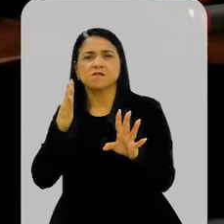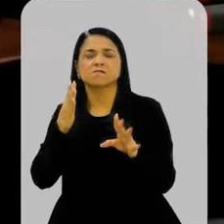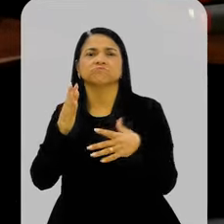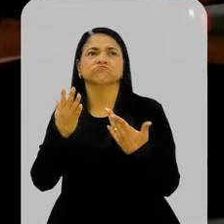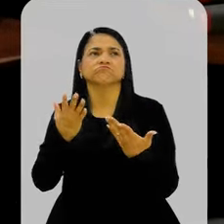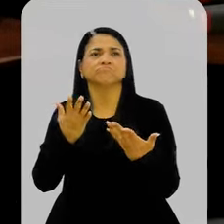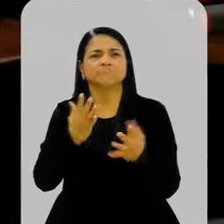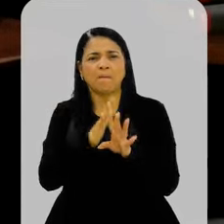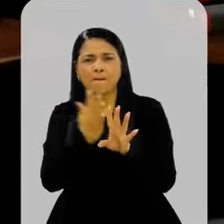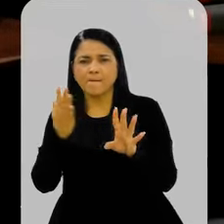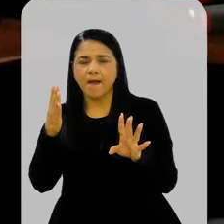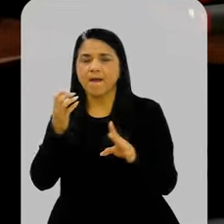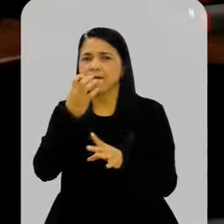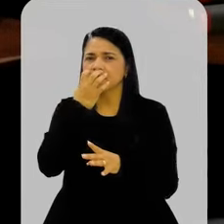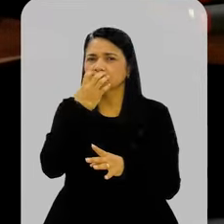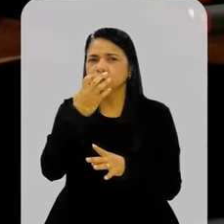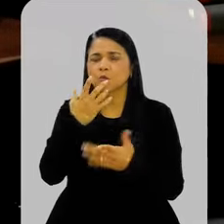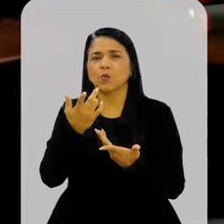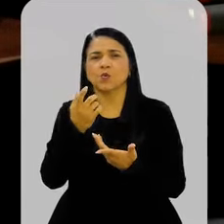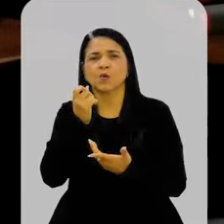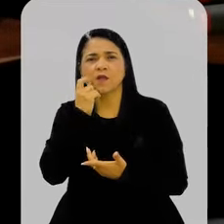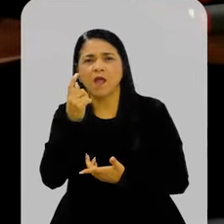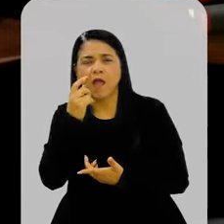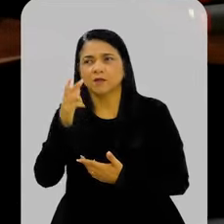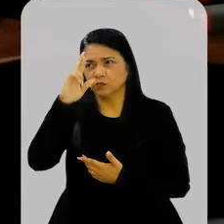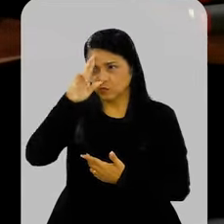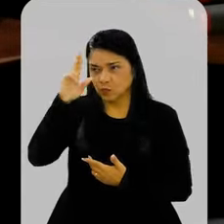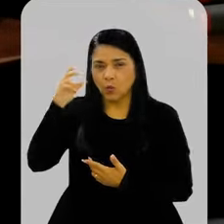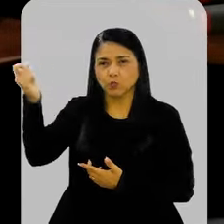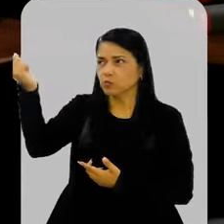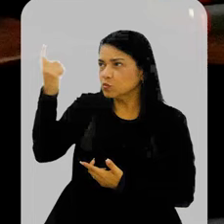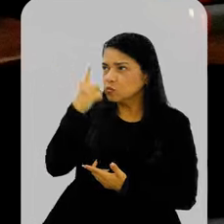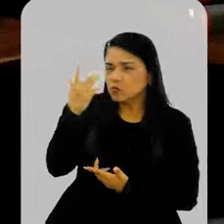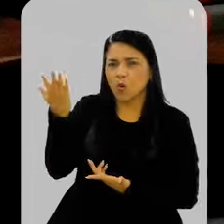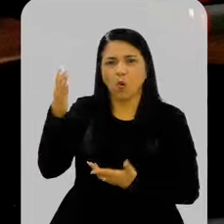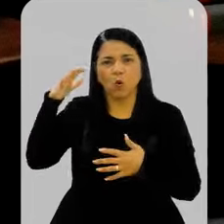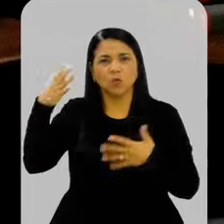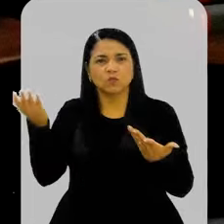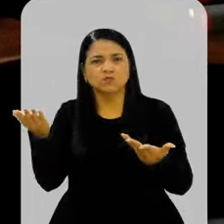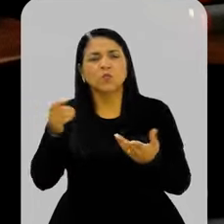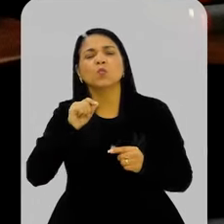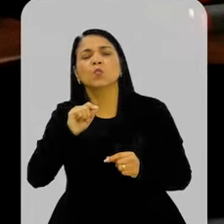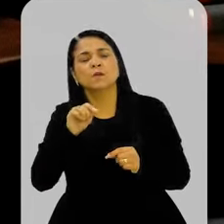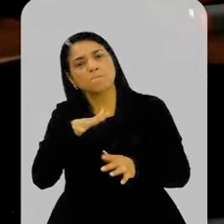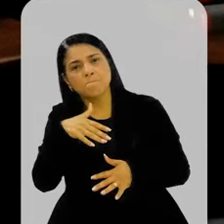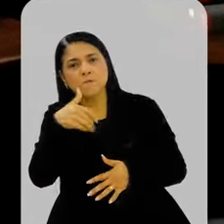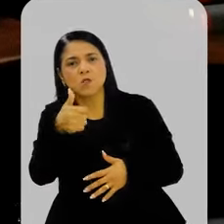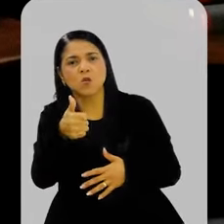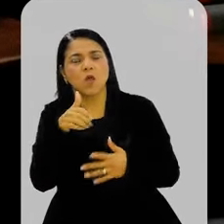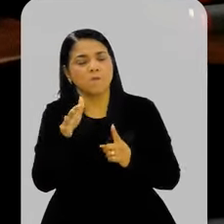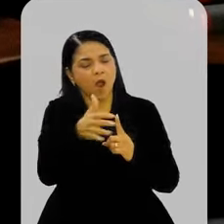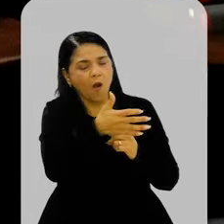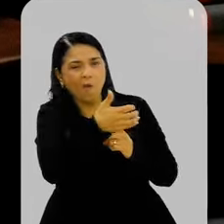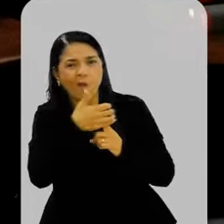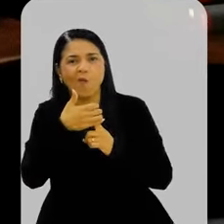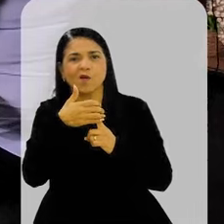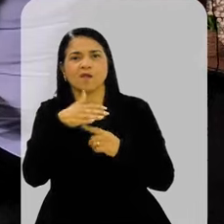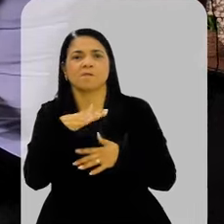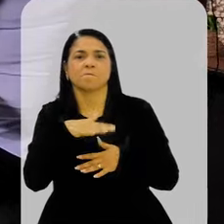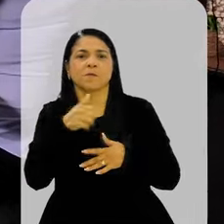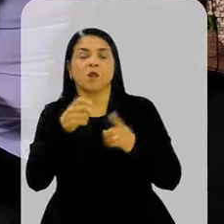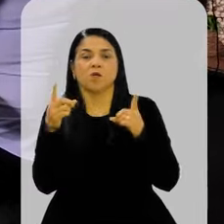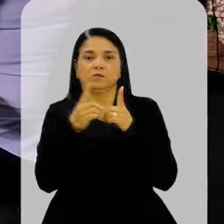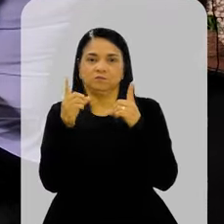Mangueira, que está sempre com fila, né? Muita fila, cachorro no sol, dono no sol. O que é